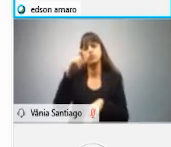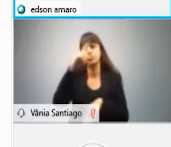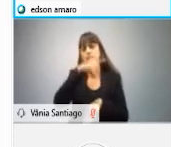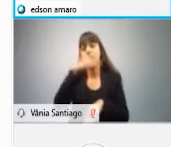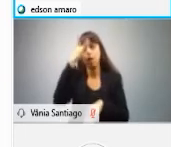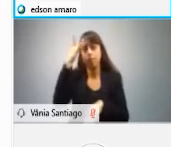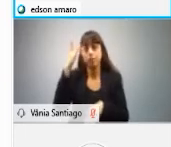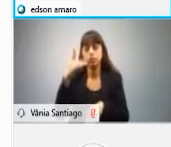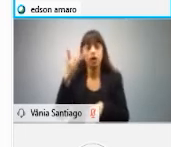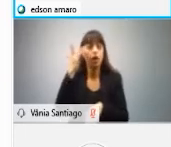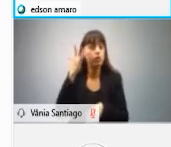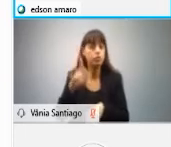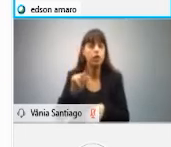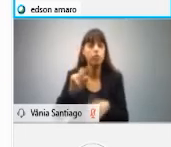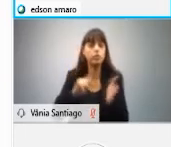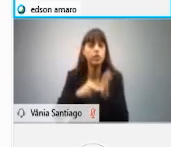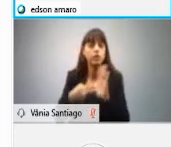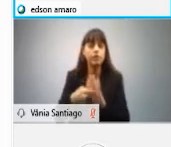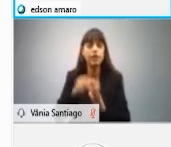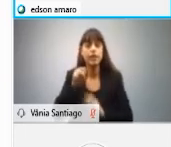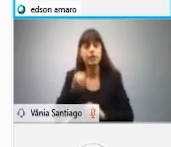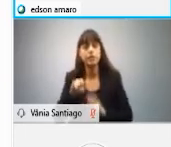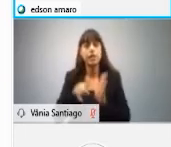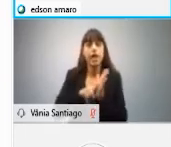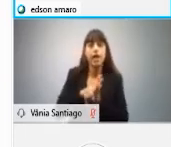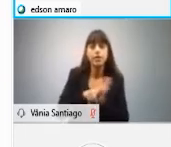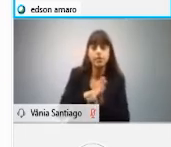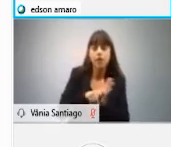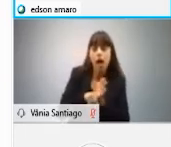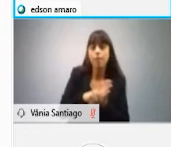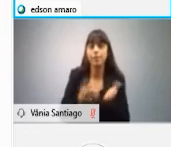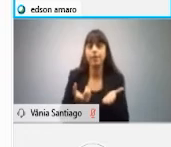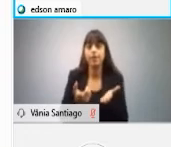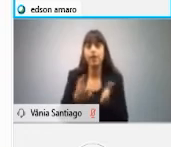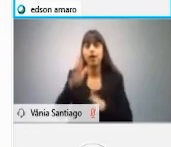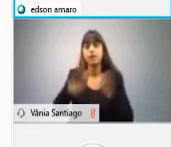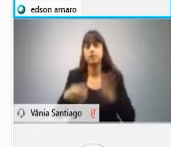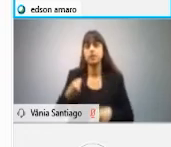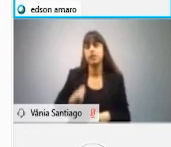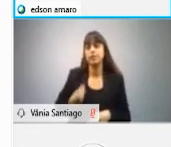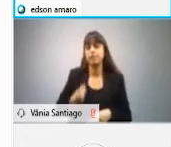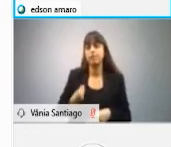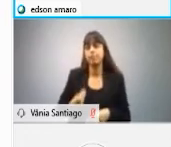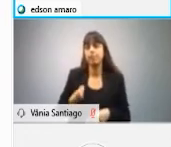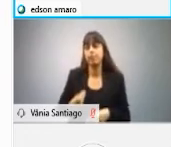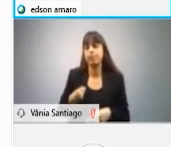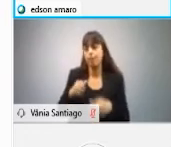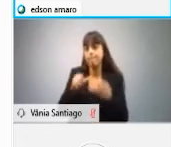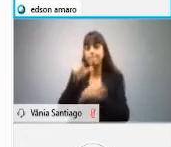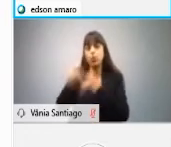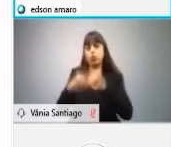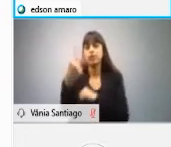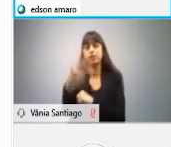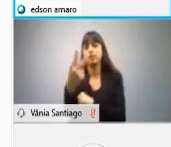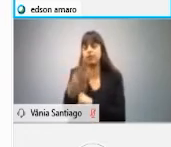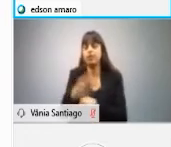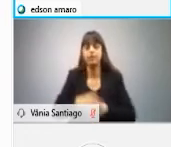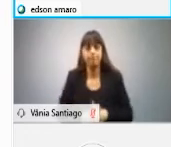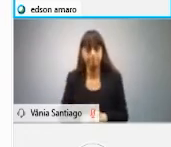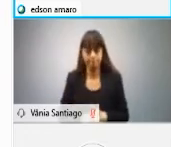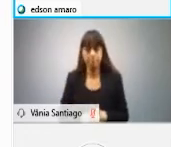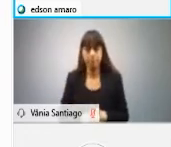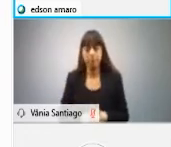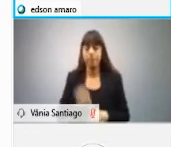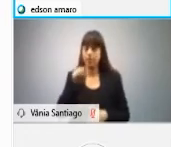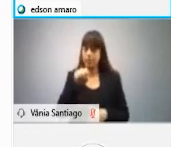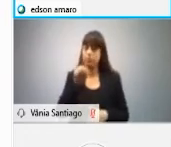podem não saber o que significa fazer um exame desse grau de complexidade, e as vidas podem ser absolutamente modificadas. Isso é um ponto